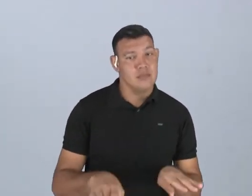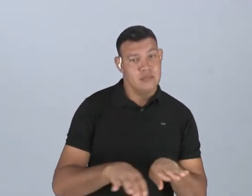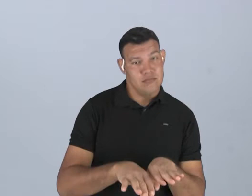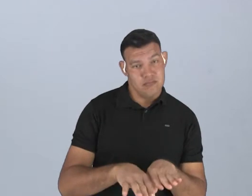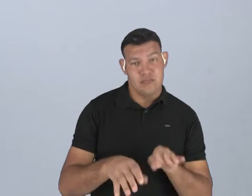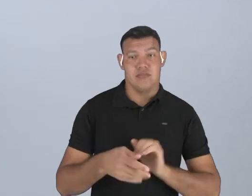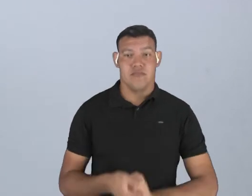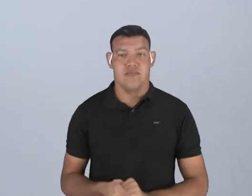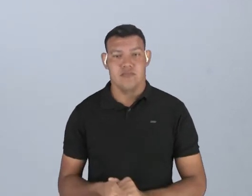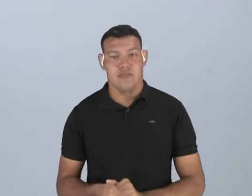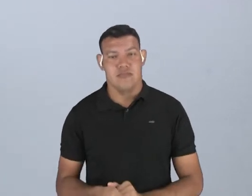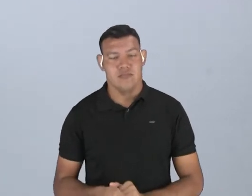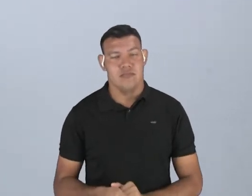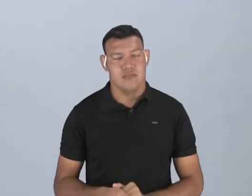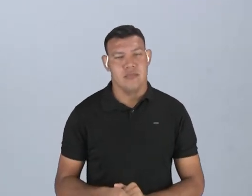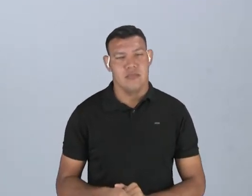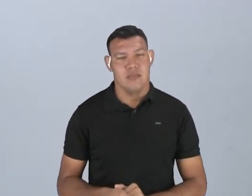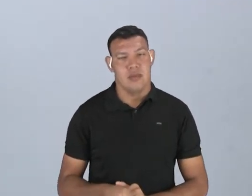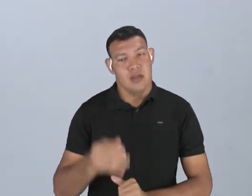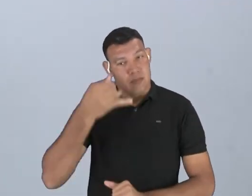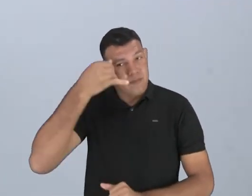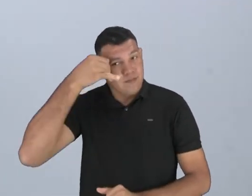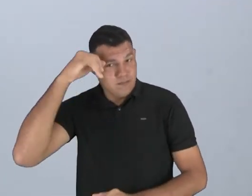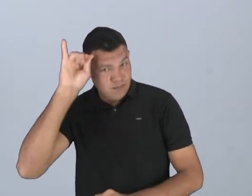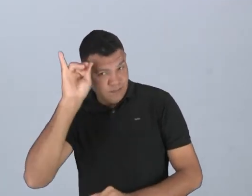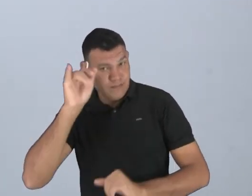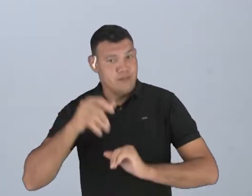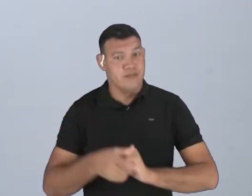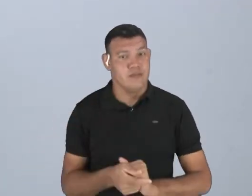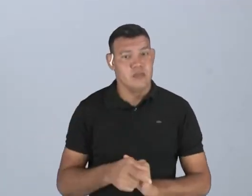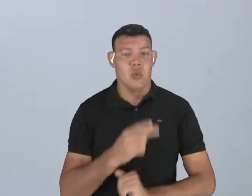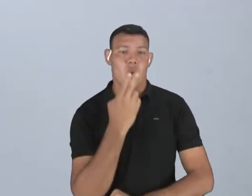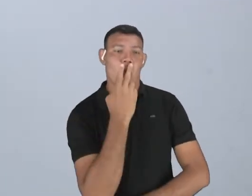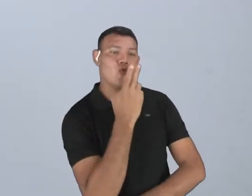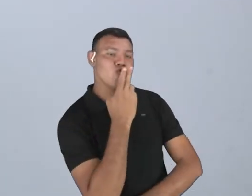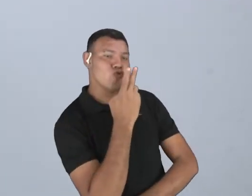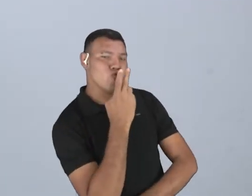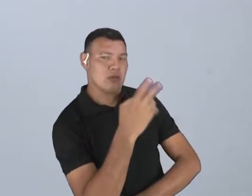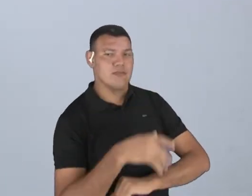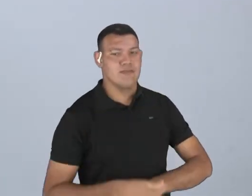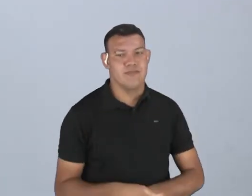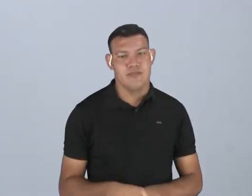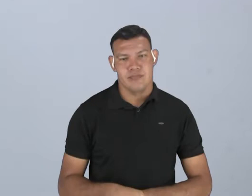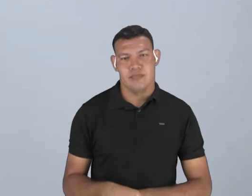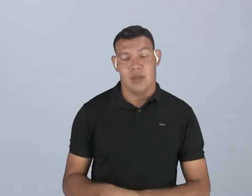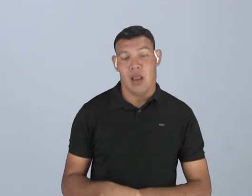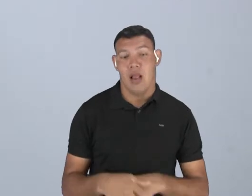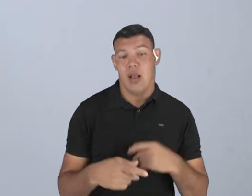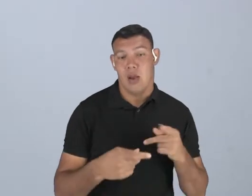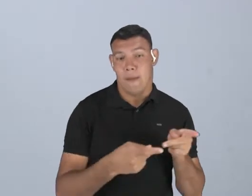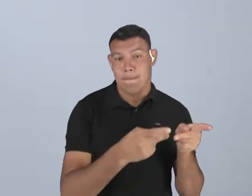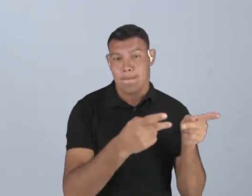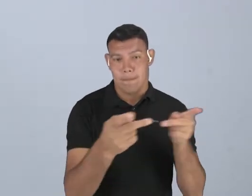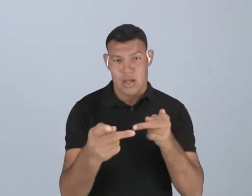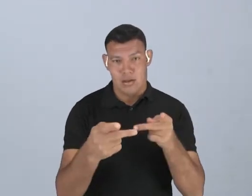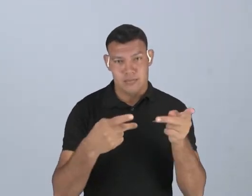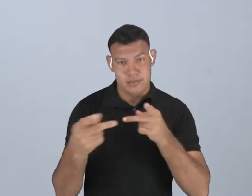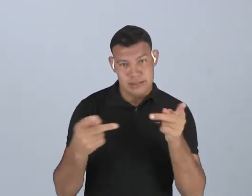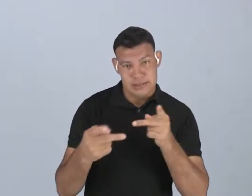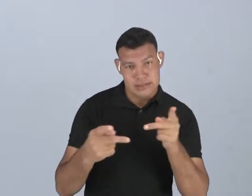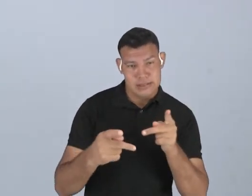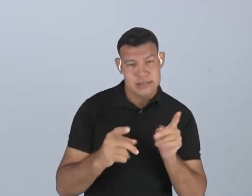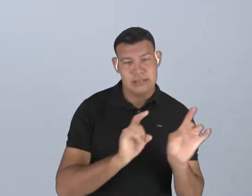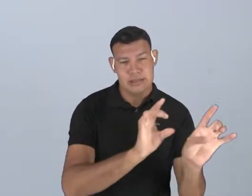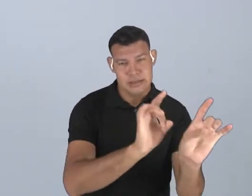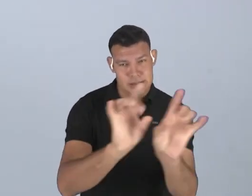numa prevenção ao tabagismo, essa propaganda veio à tona para provocar a